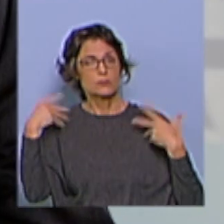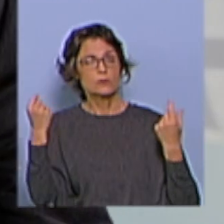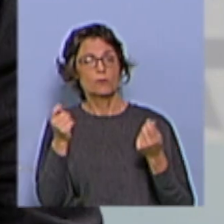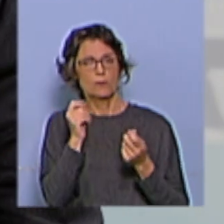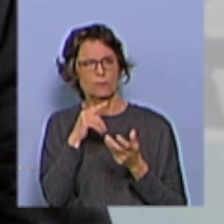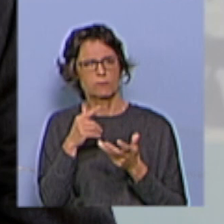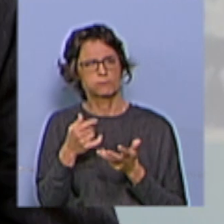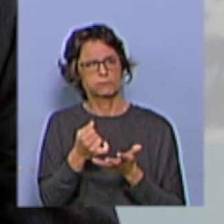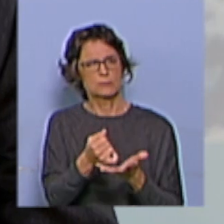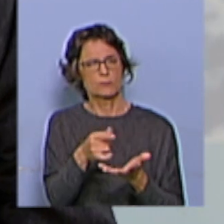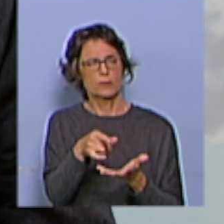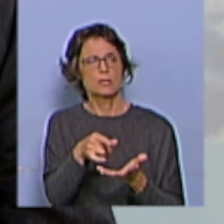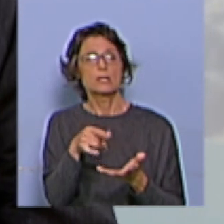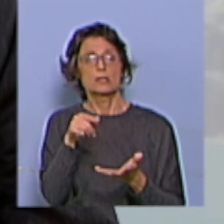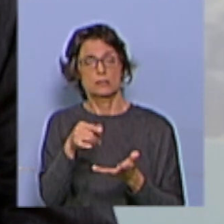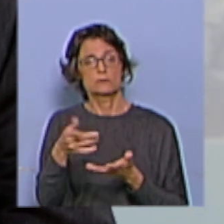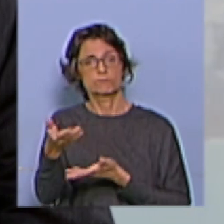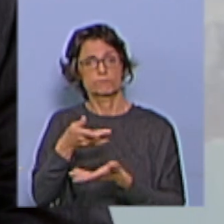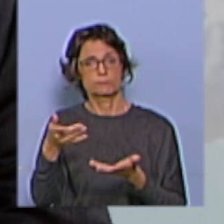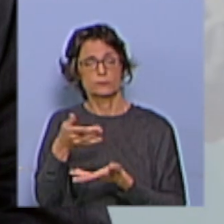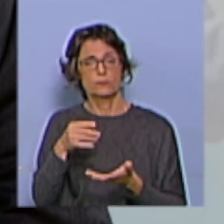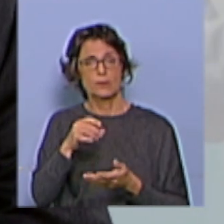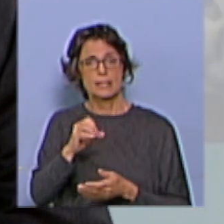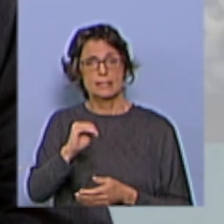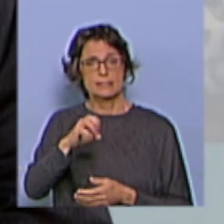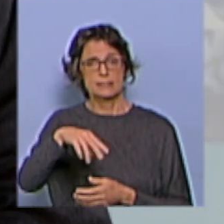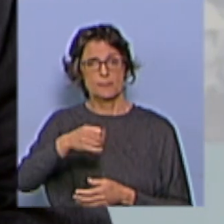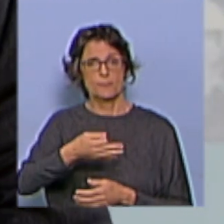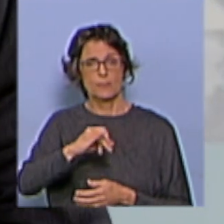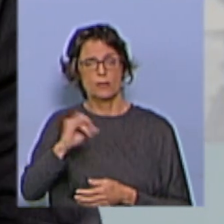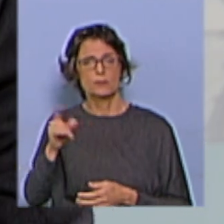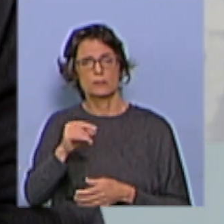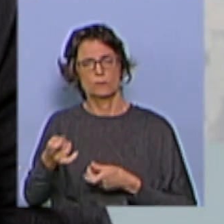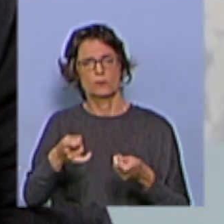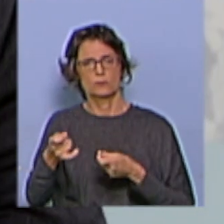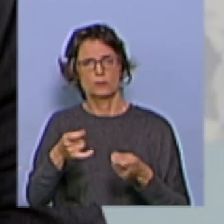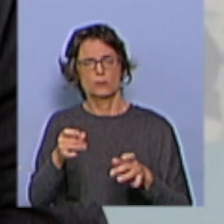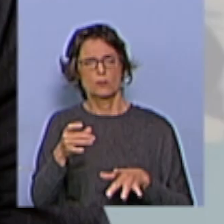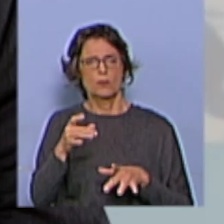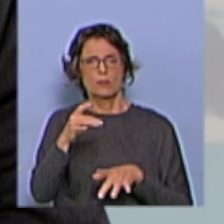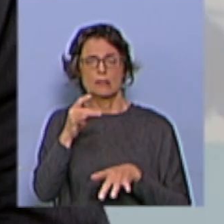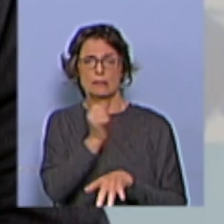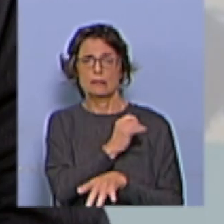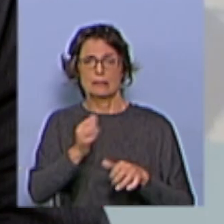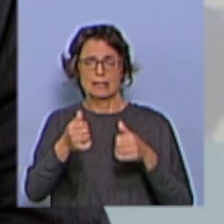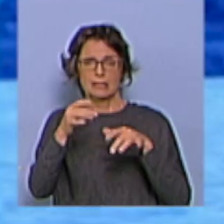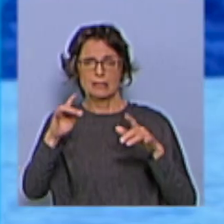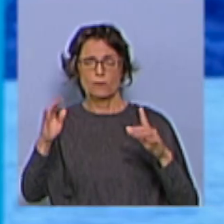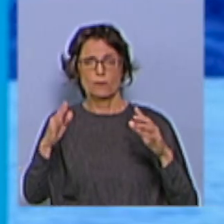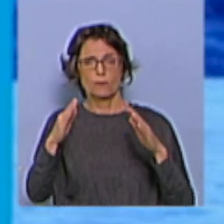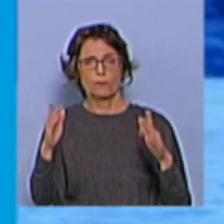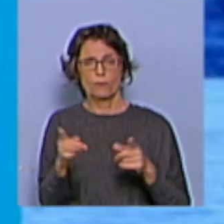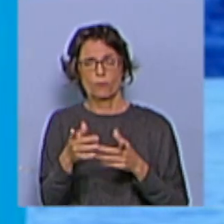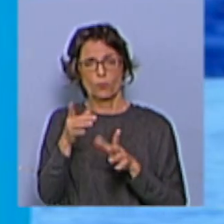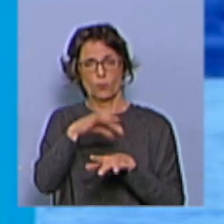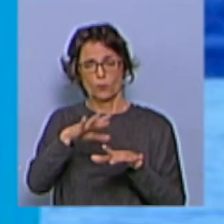Sampaio, capelão do Hospital de Santa Maria, em Lisboa, é também o coordenador nacional das capelanias hospitalares. Muito boa tarde, obrigado por estar aqui no programa